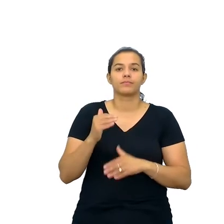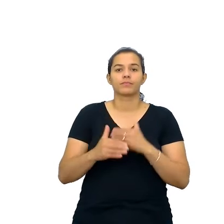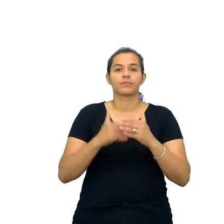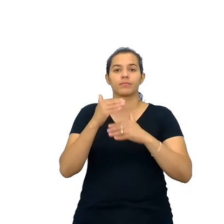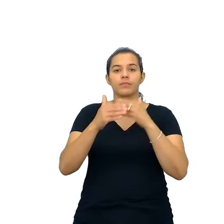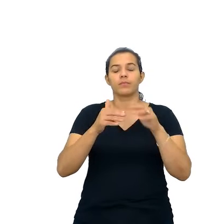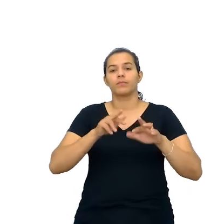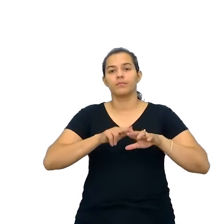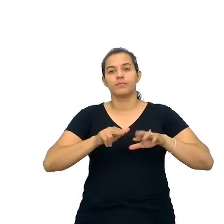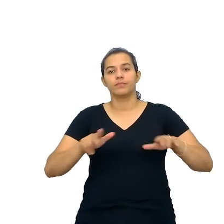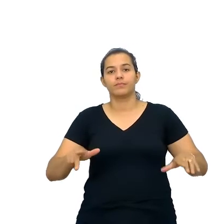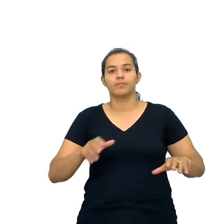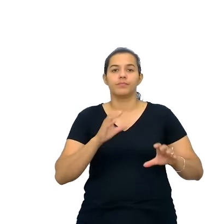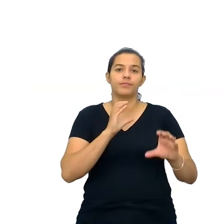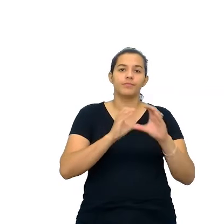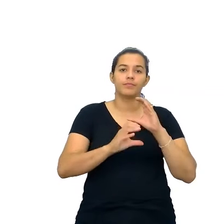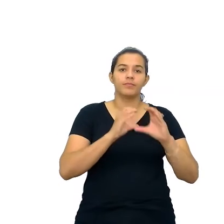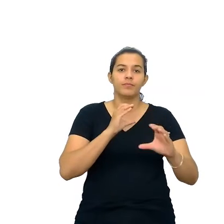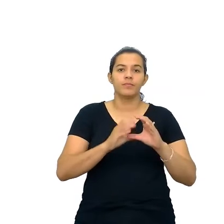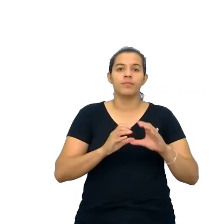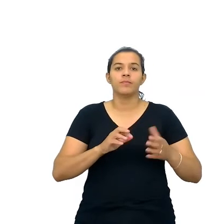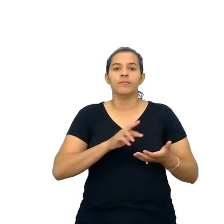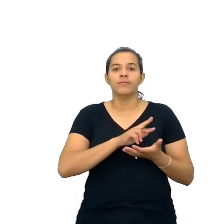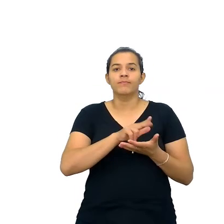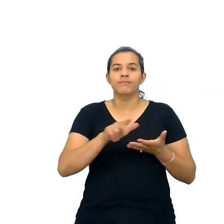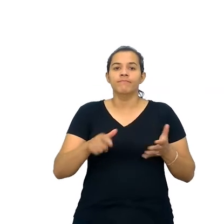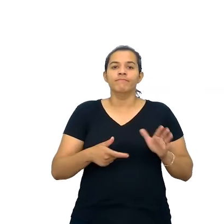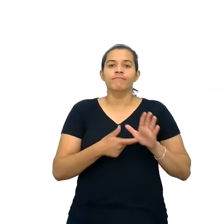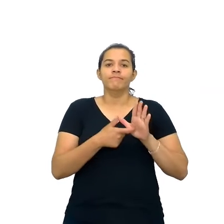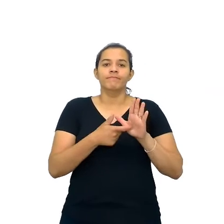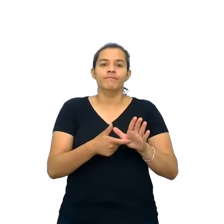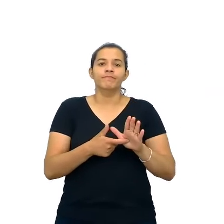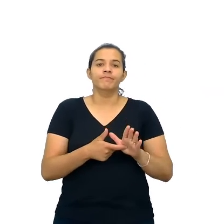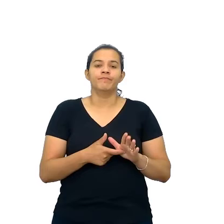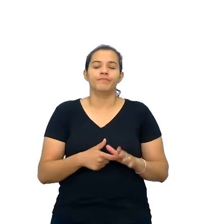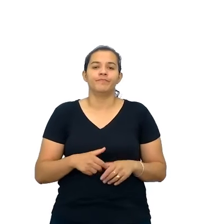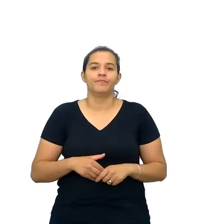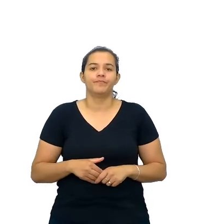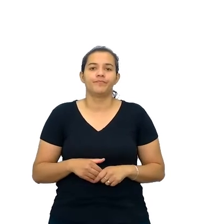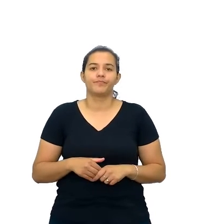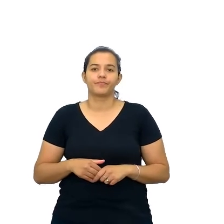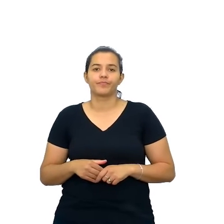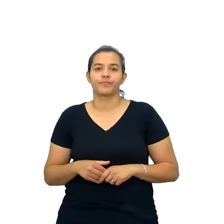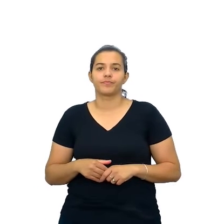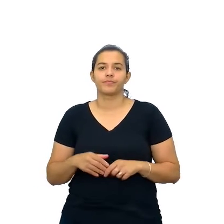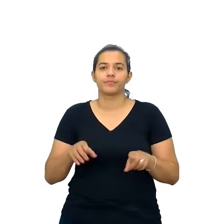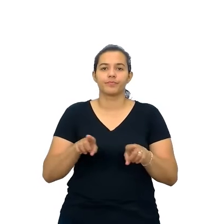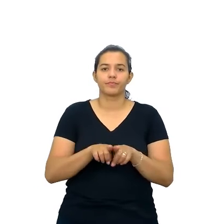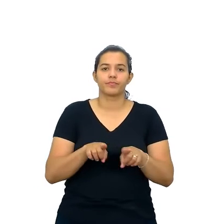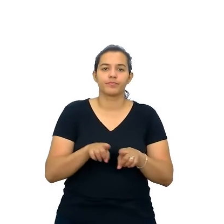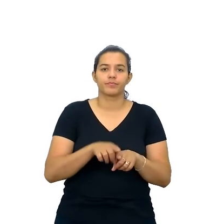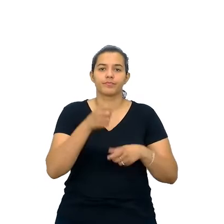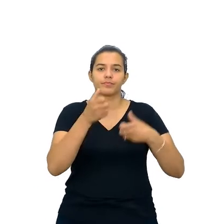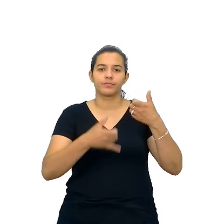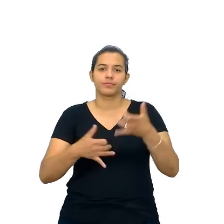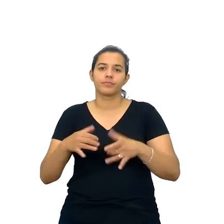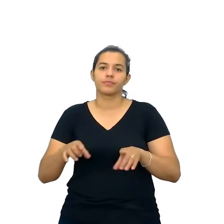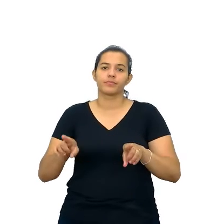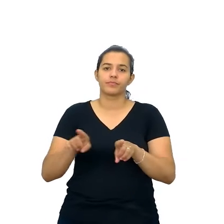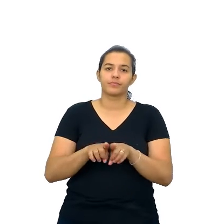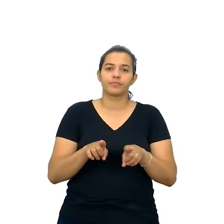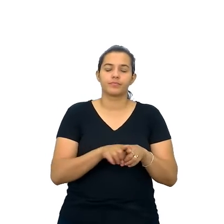uma comunicação e uma representação deste item da atividade. Então, pode